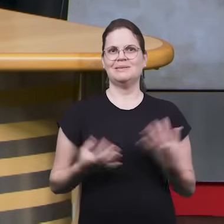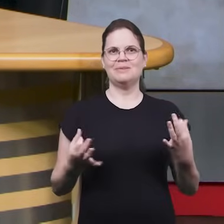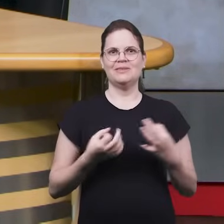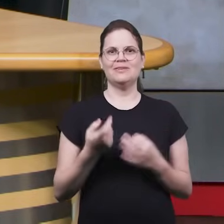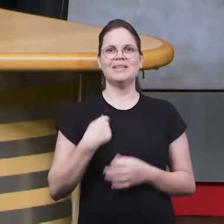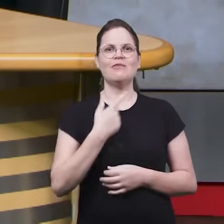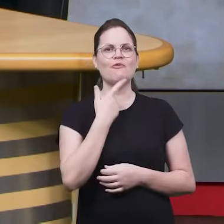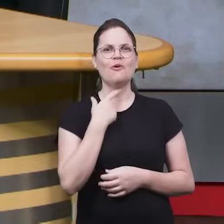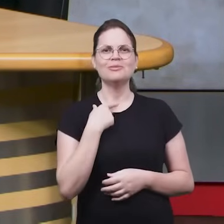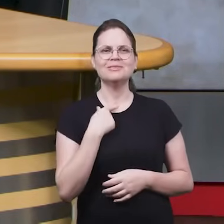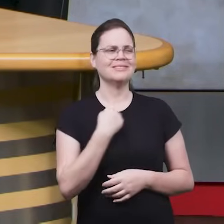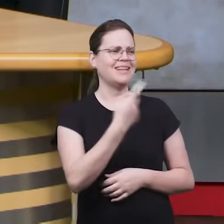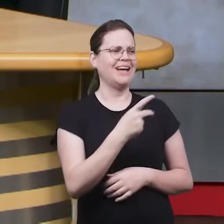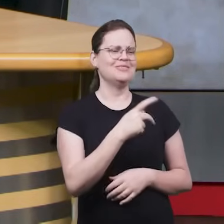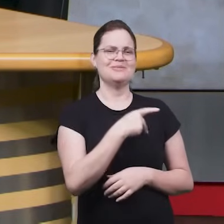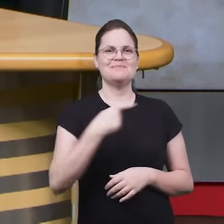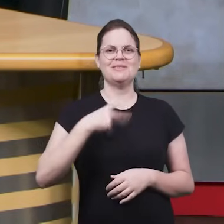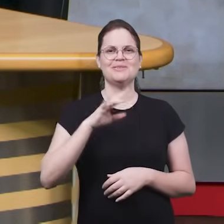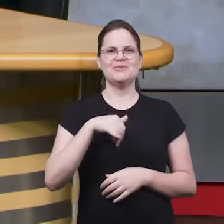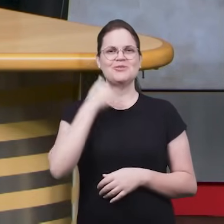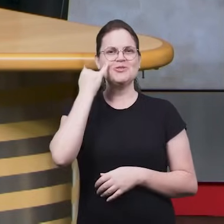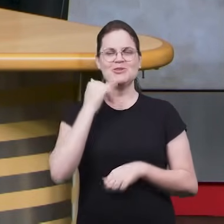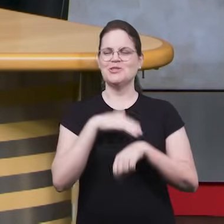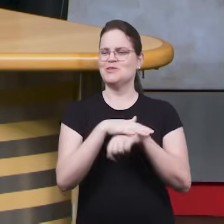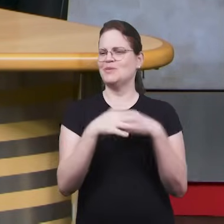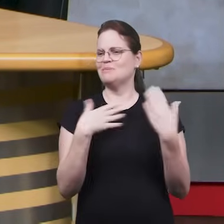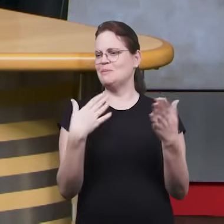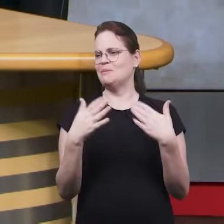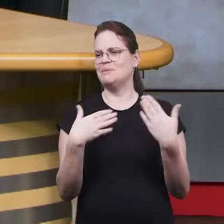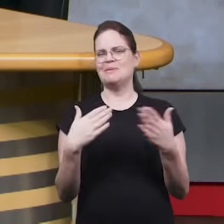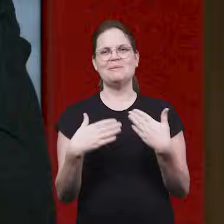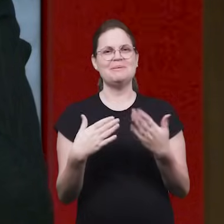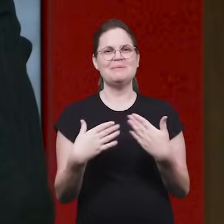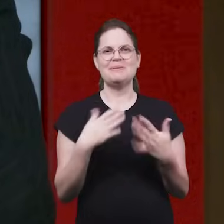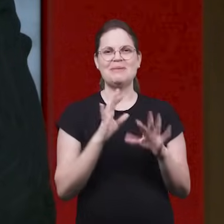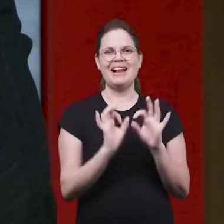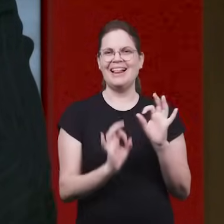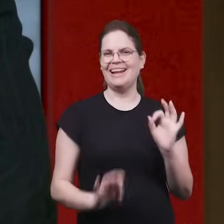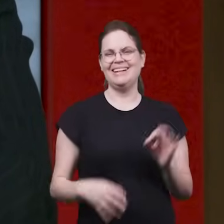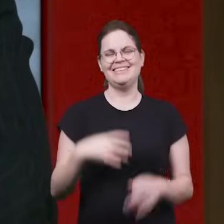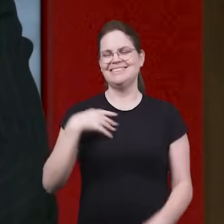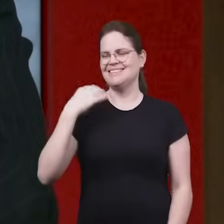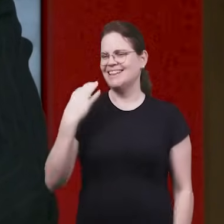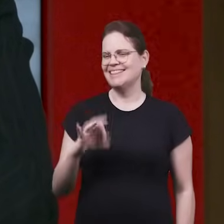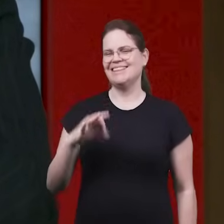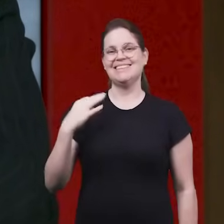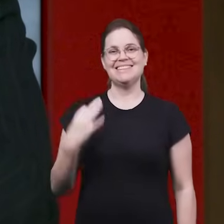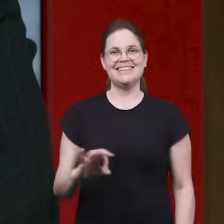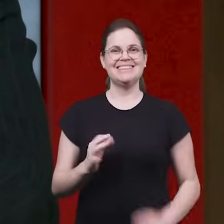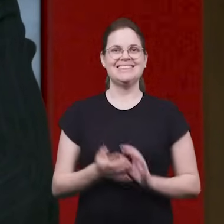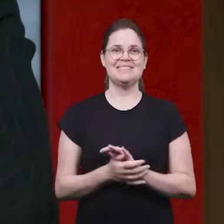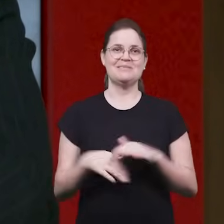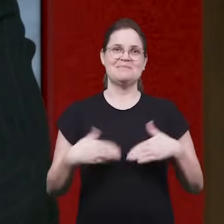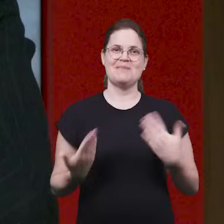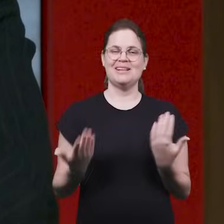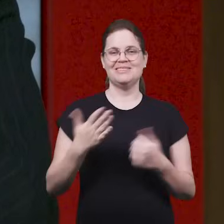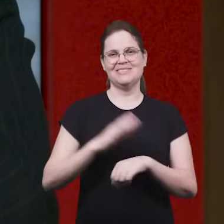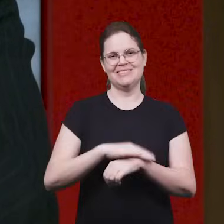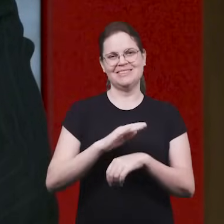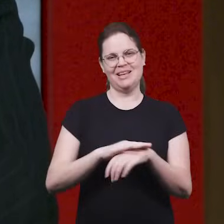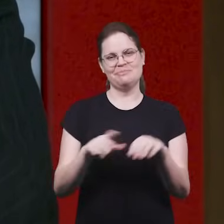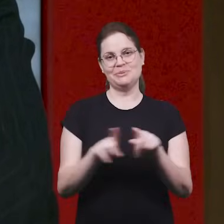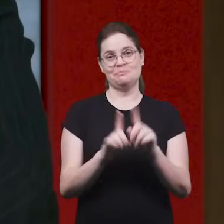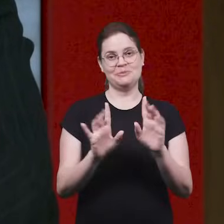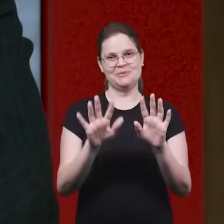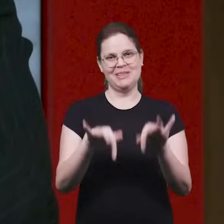de ficar com o Josias aqui. Não tenho dúvida, e esse bate-papo, ele rende bastante, né? Com certeza, não tenho Mas dúvida. o nosso